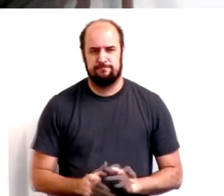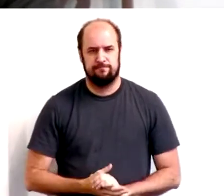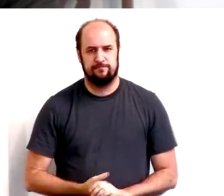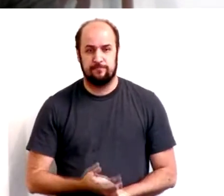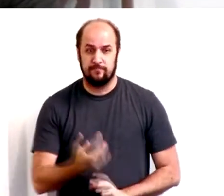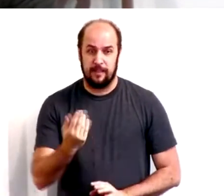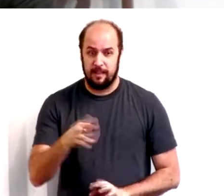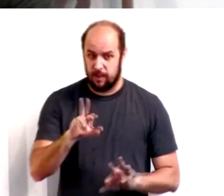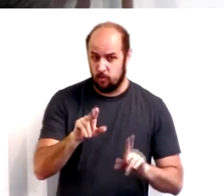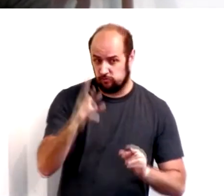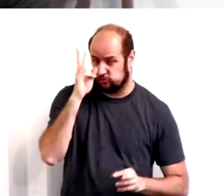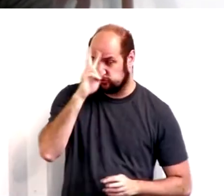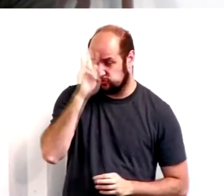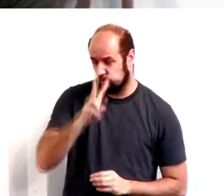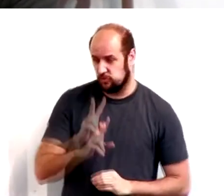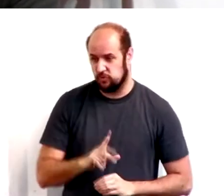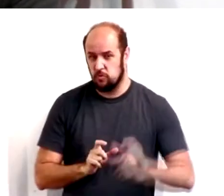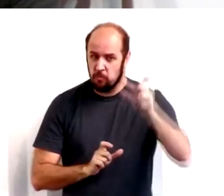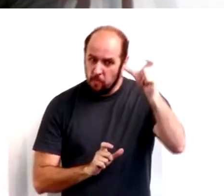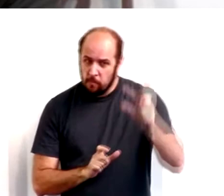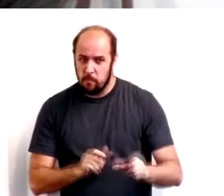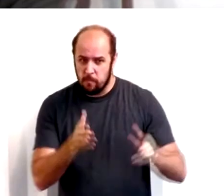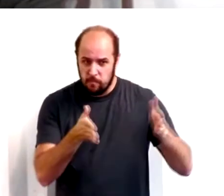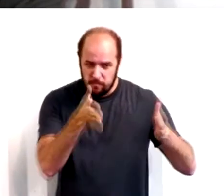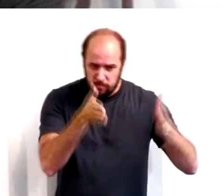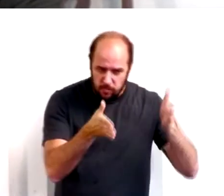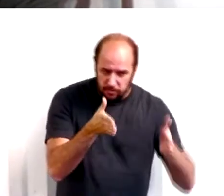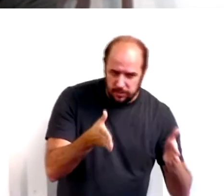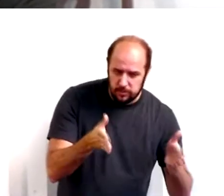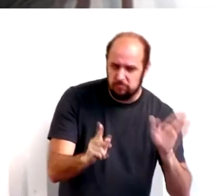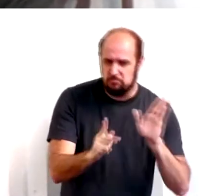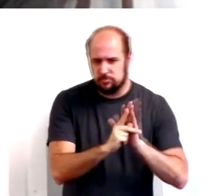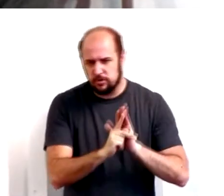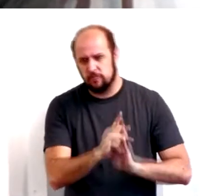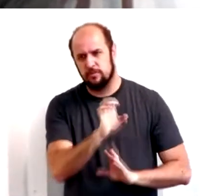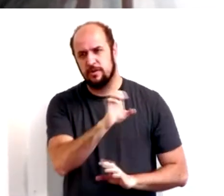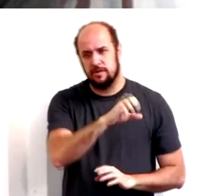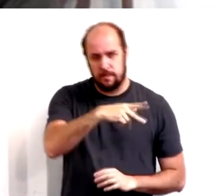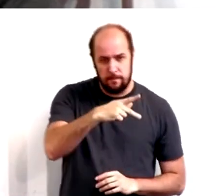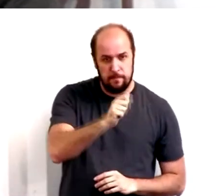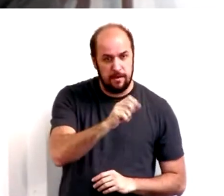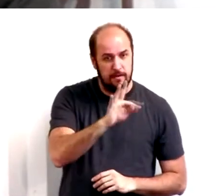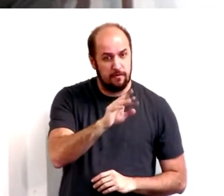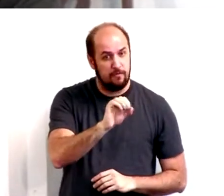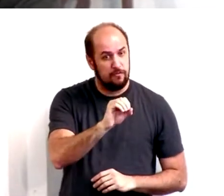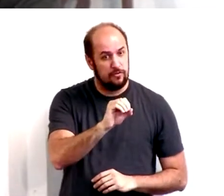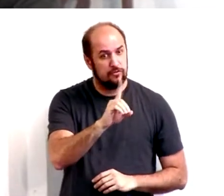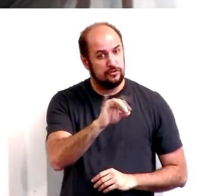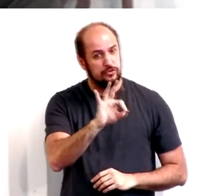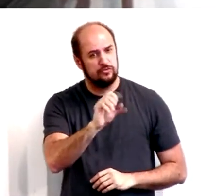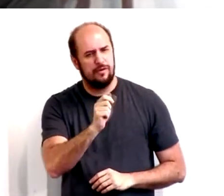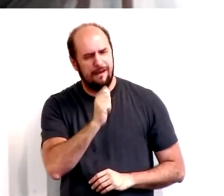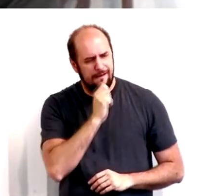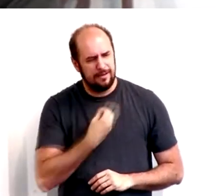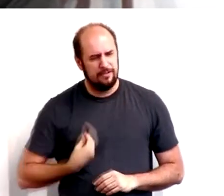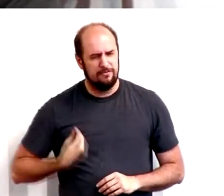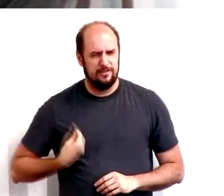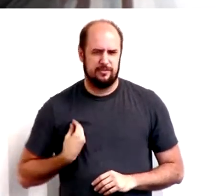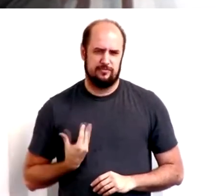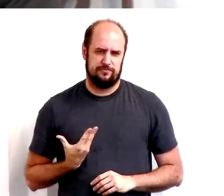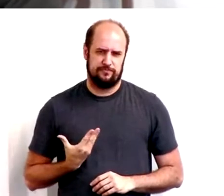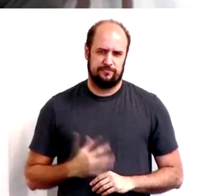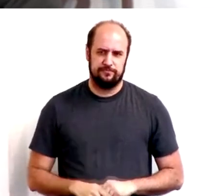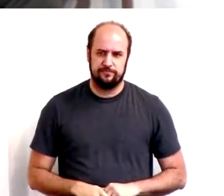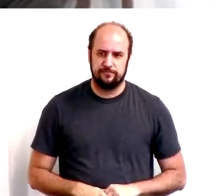destaca que Deus compadeceu dele. E aí, no versículo 28, ele diz: por isso,